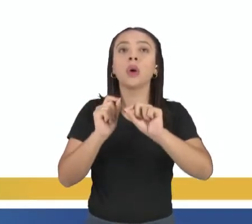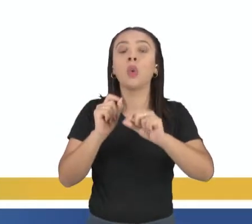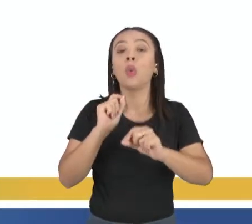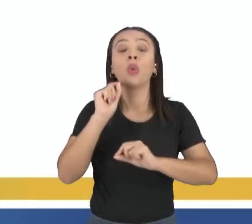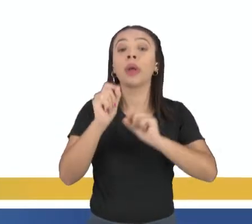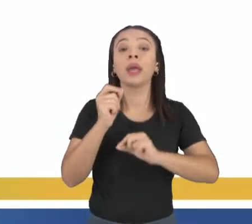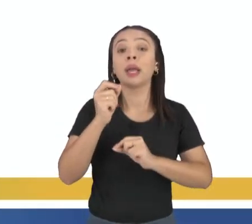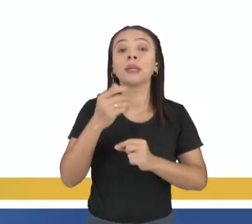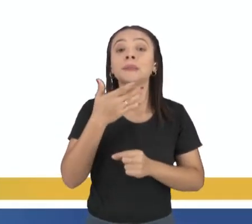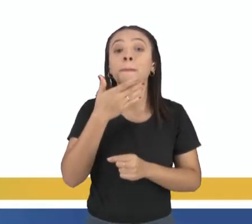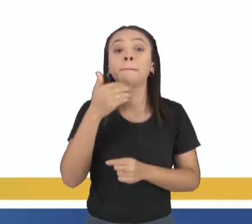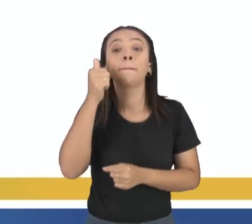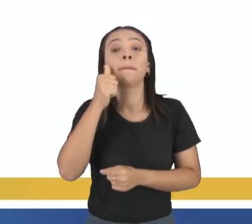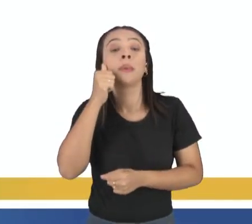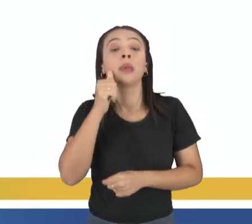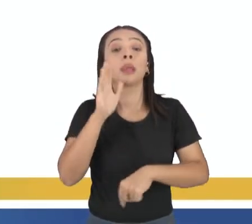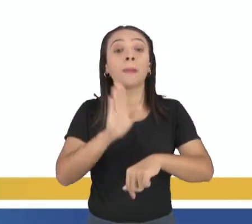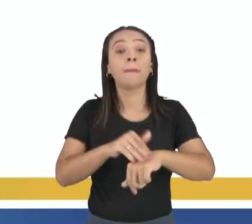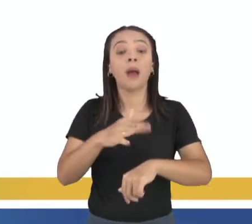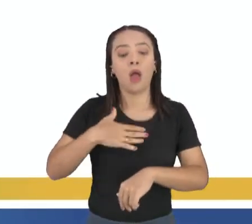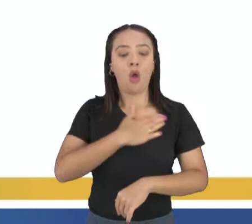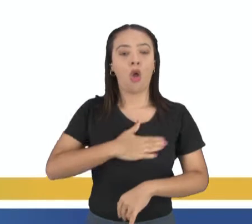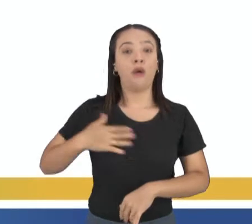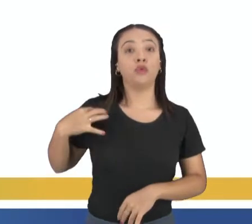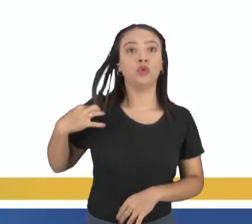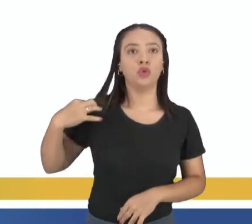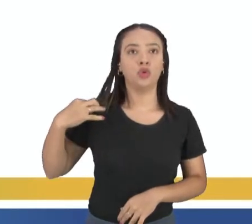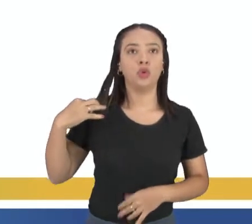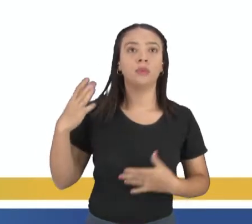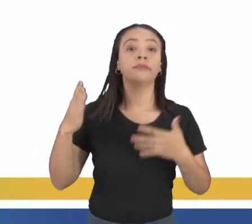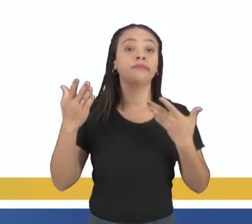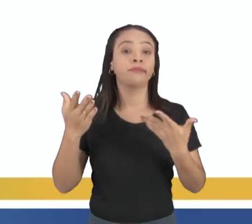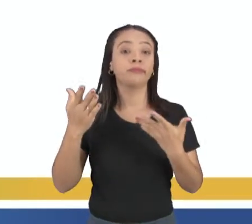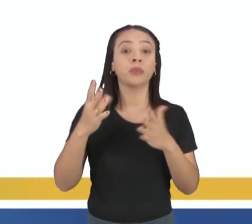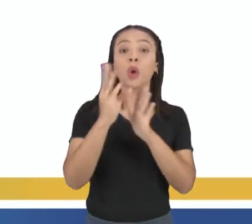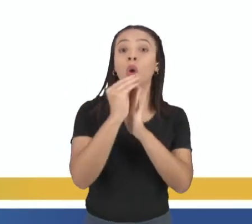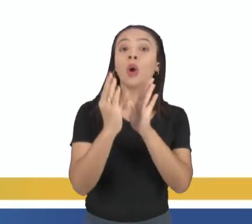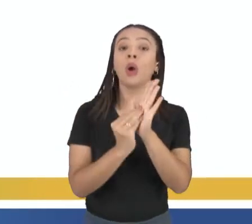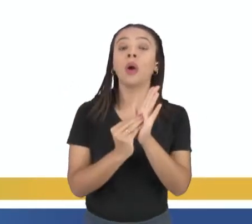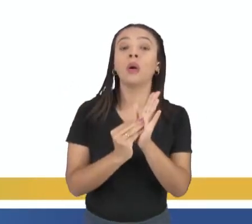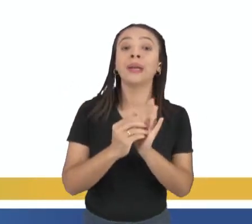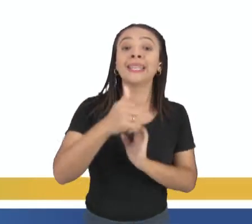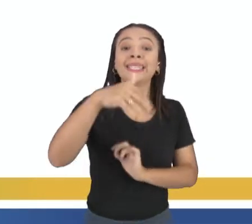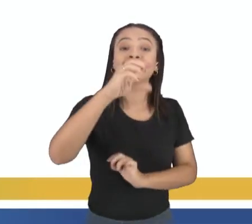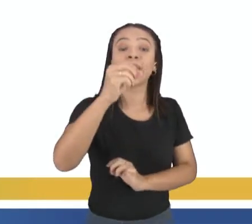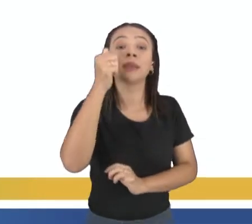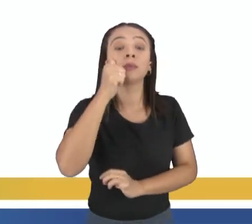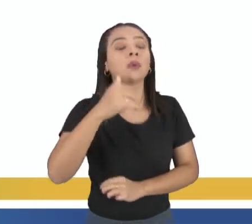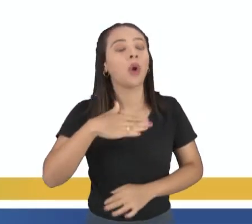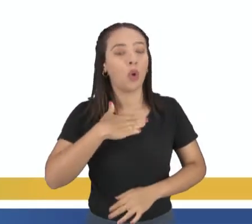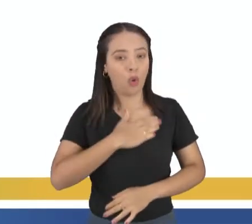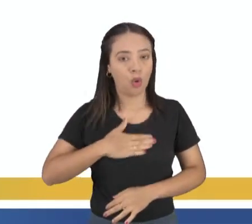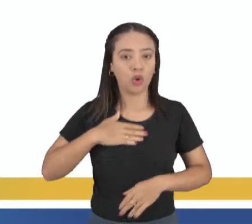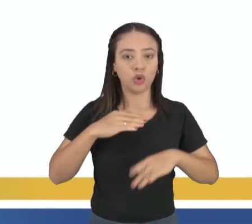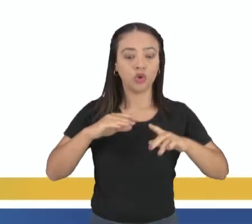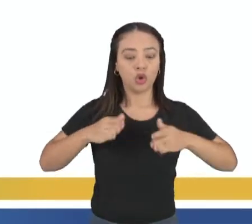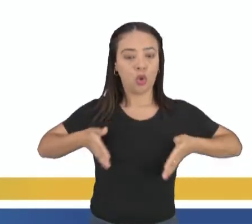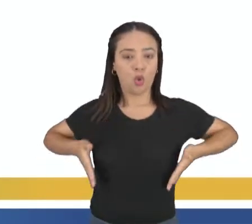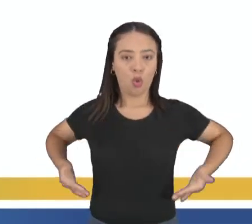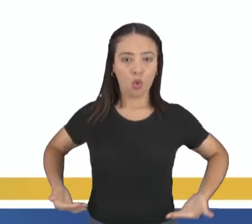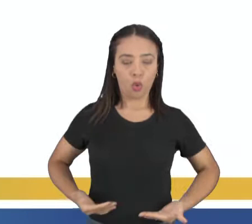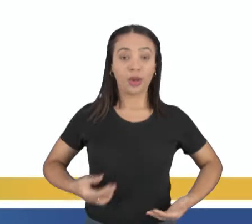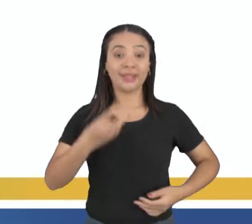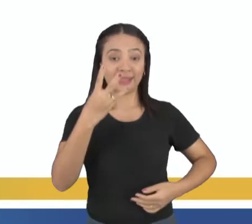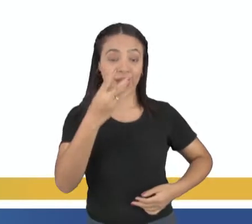preferência de roupas entre elas. De posse dos dados, ela constatou: 10 preferem usar vestido, 3 preferem